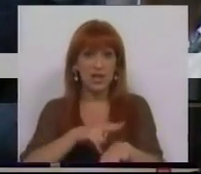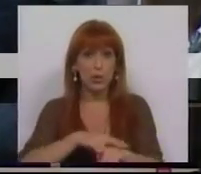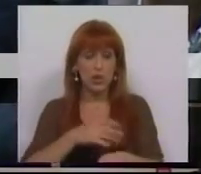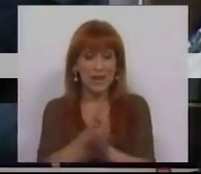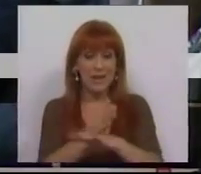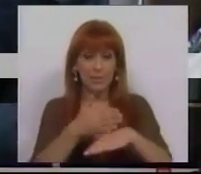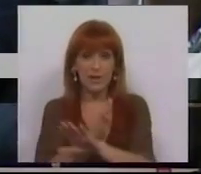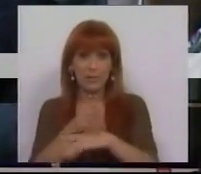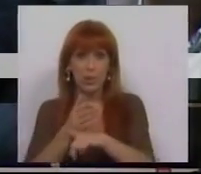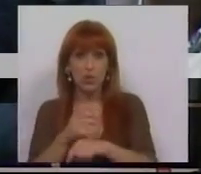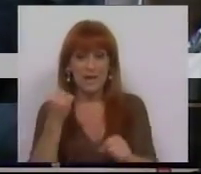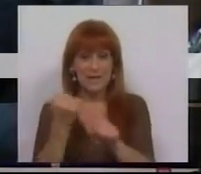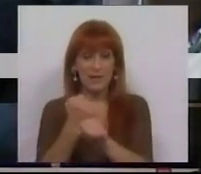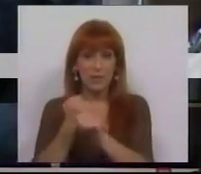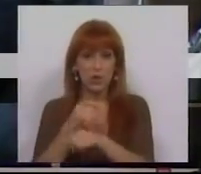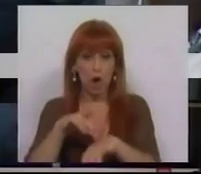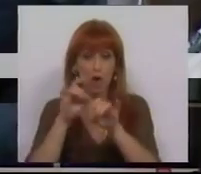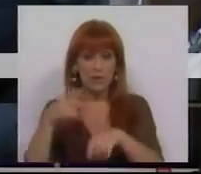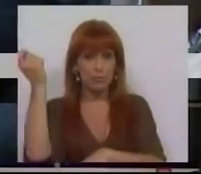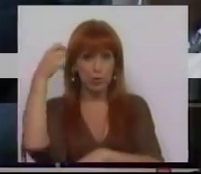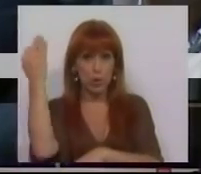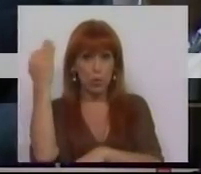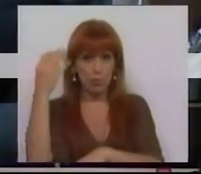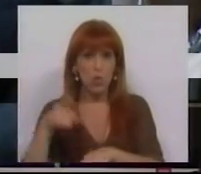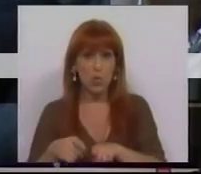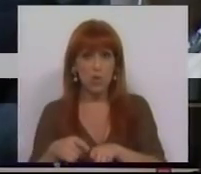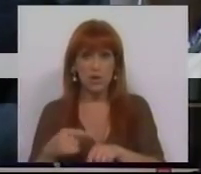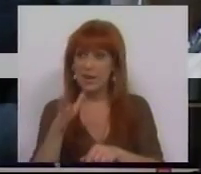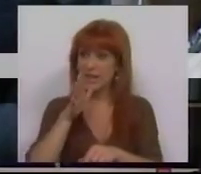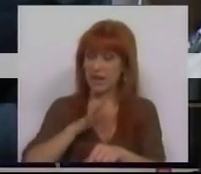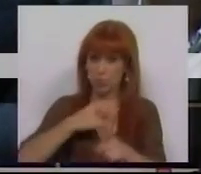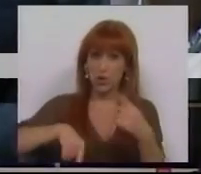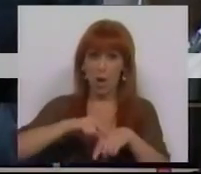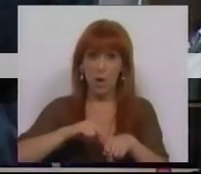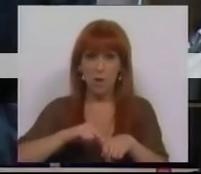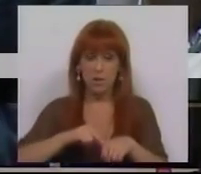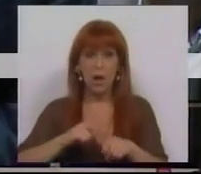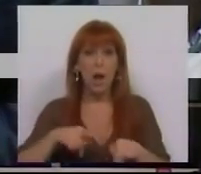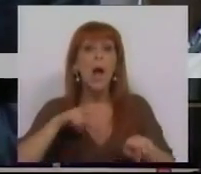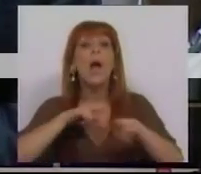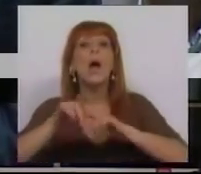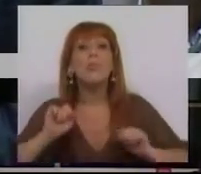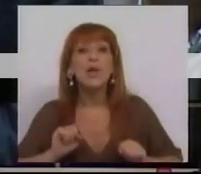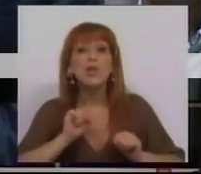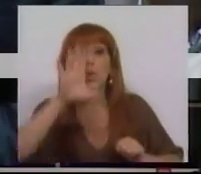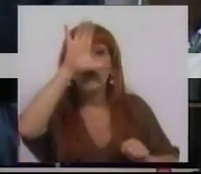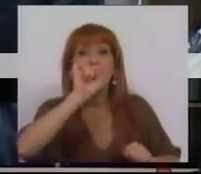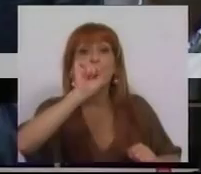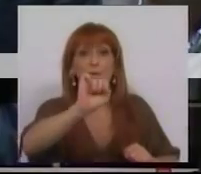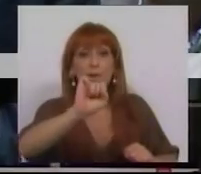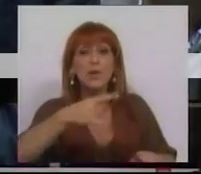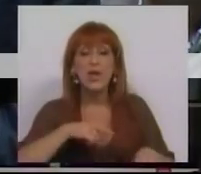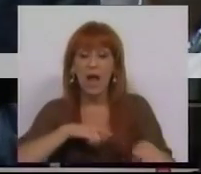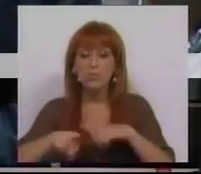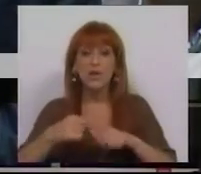de departamento e de serviço do Hospital São João do Porto nos vieram dizer é que a política do seu governo,